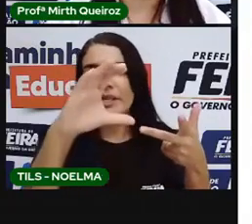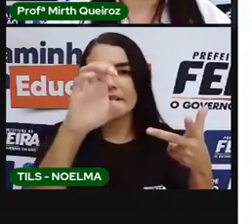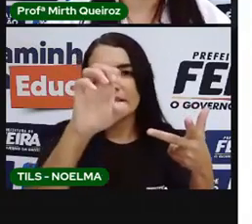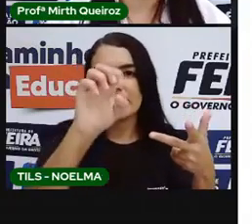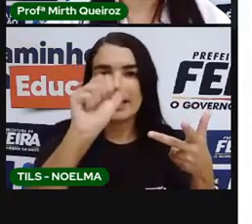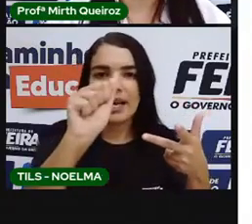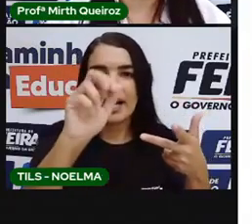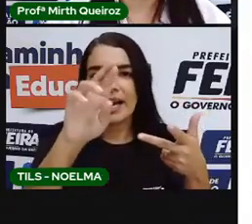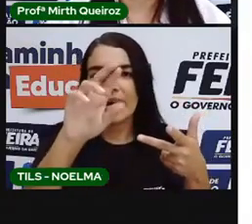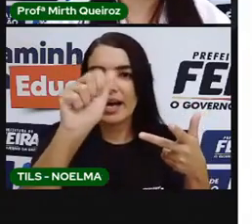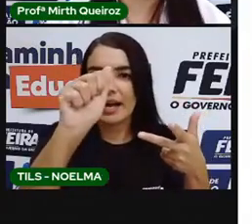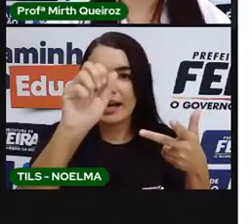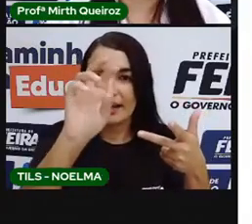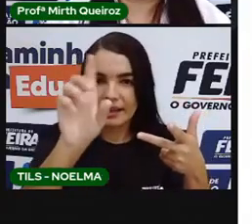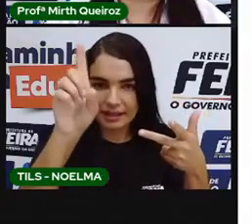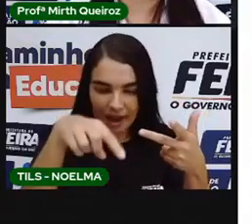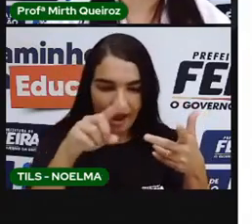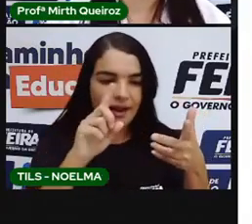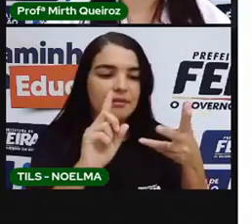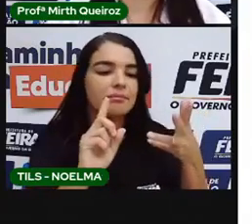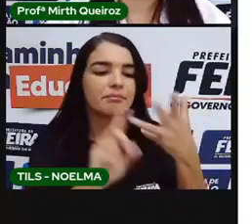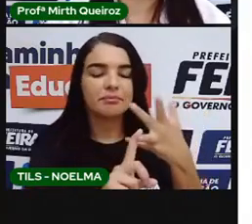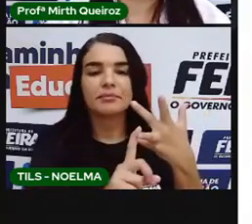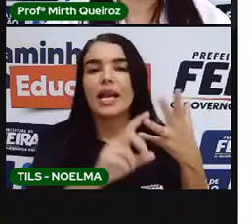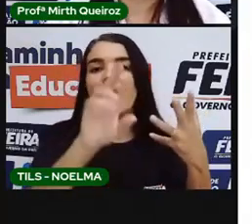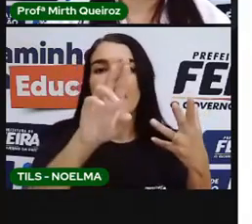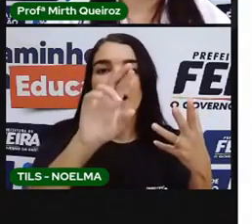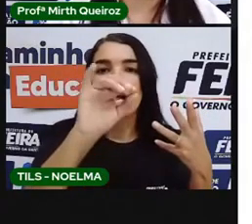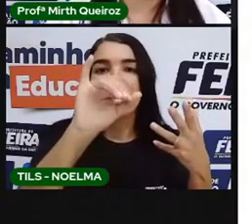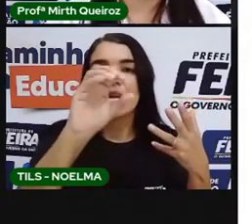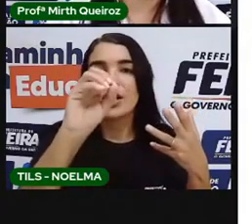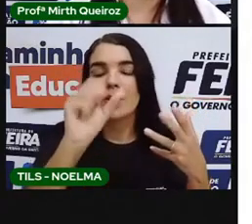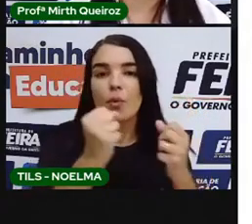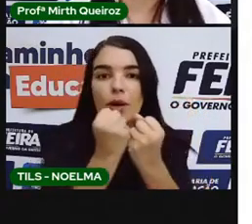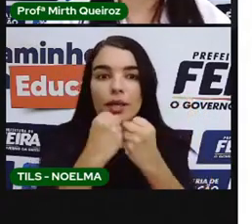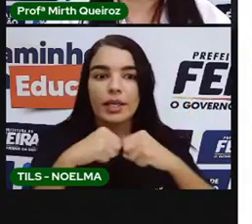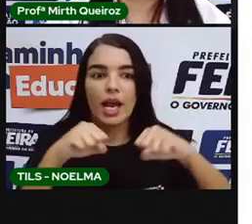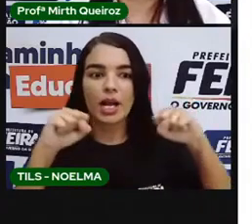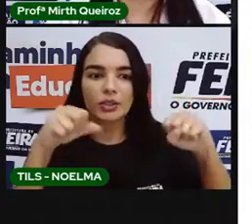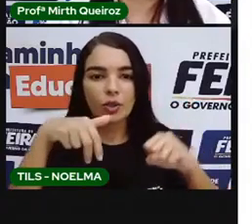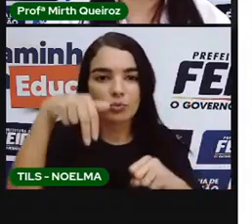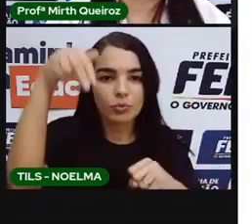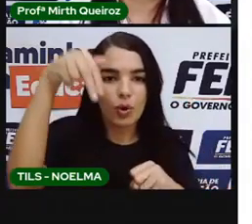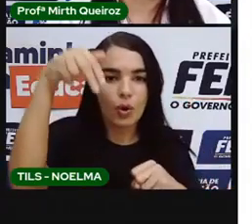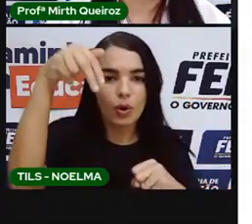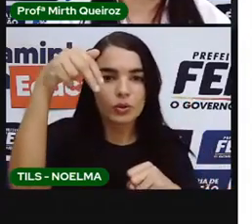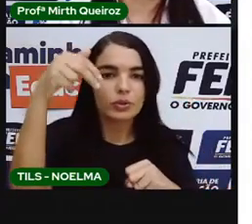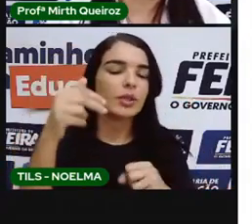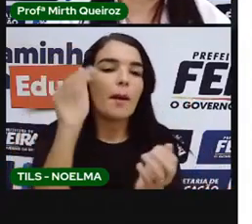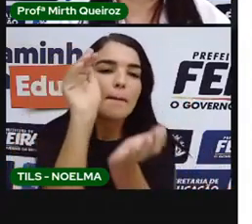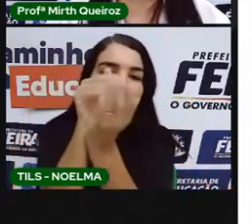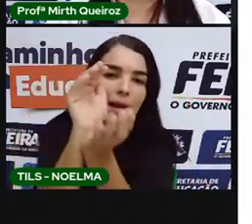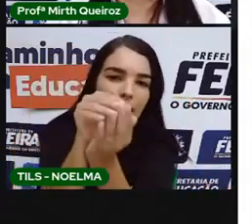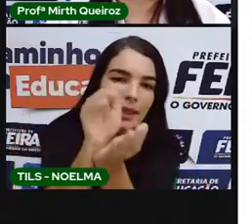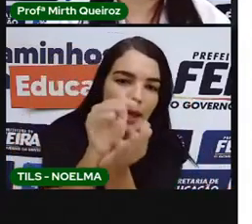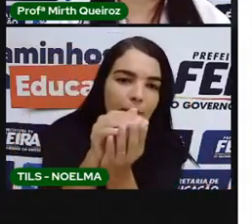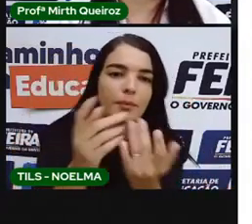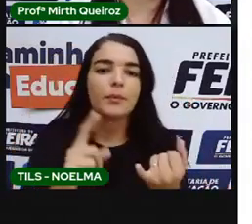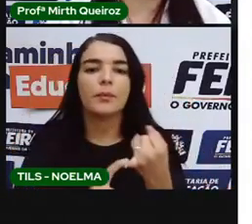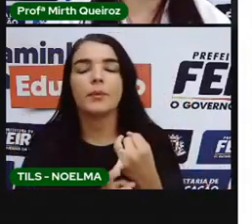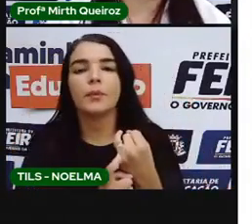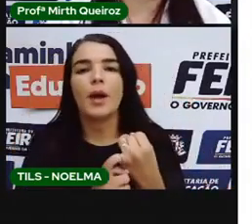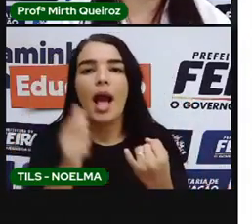Rio Grande do Norte, capital Natal, Paraíba, João Pessoa, Pernambuco,